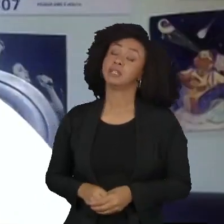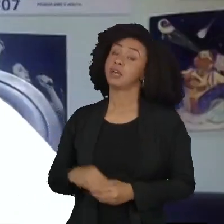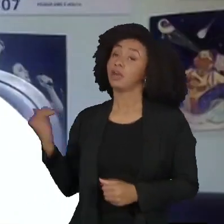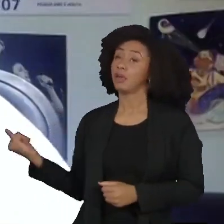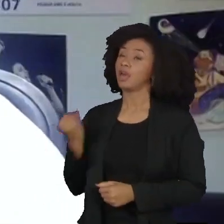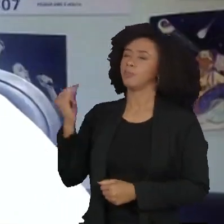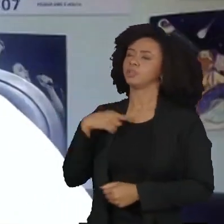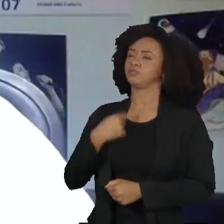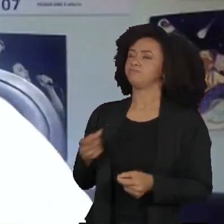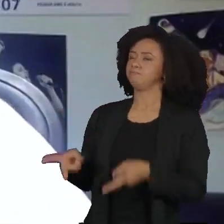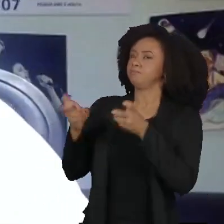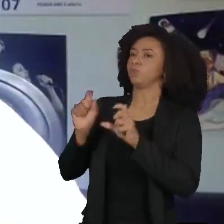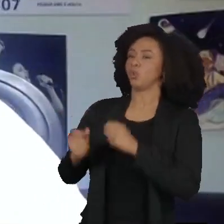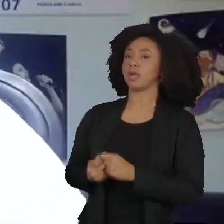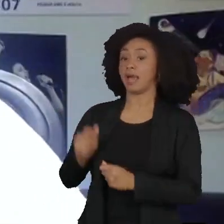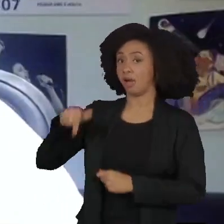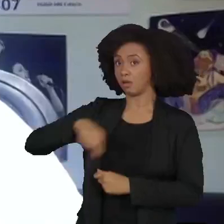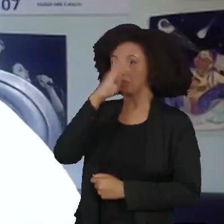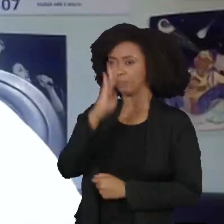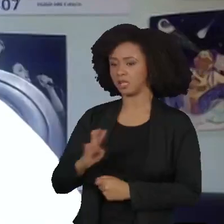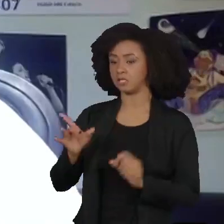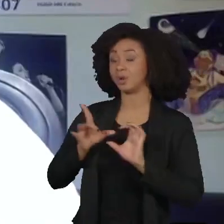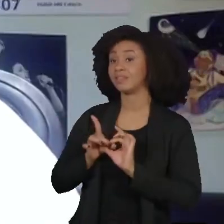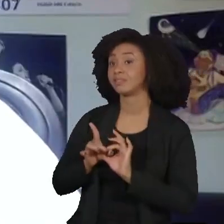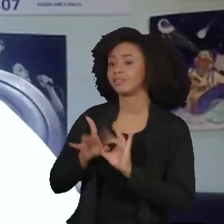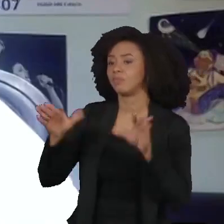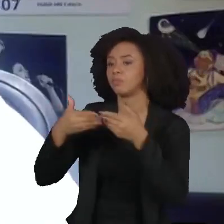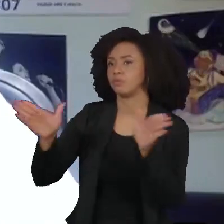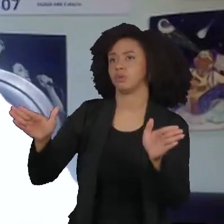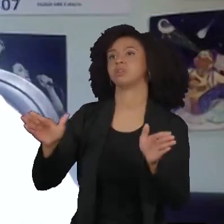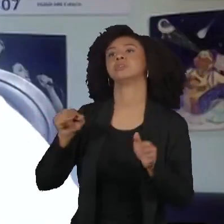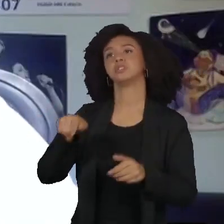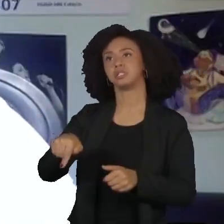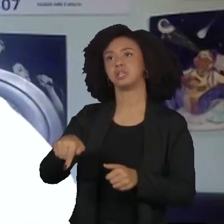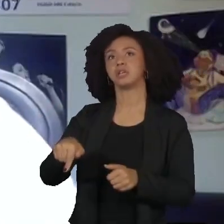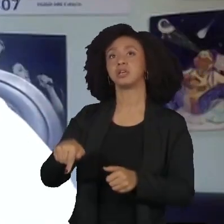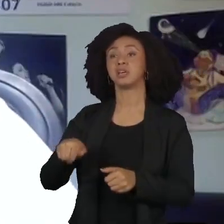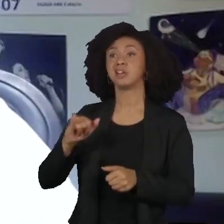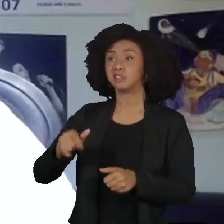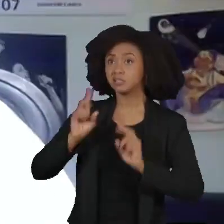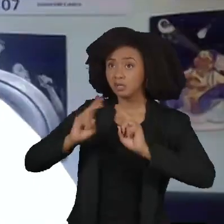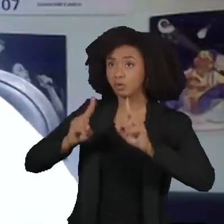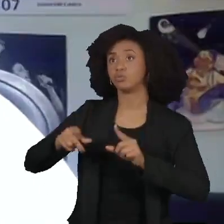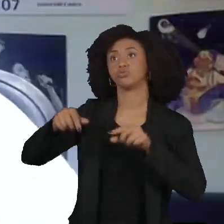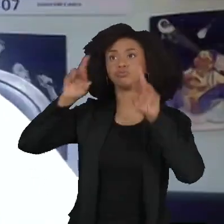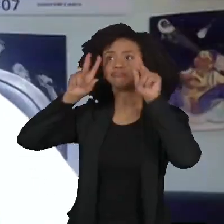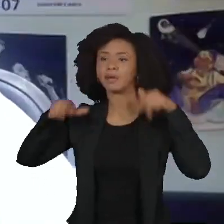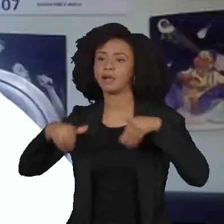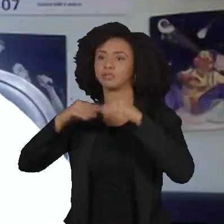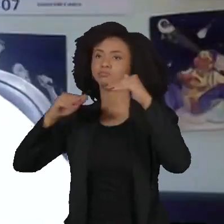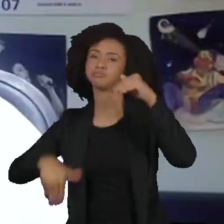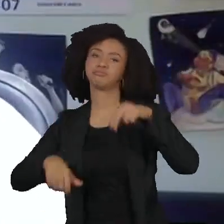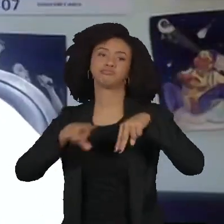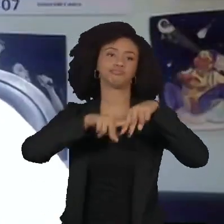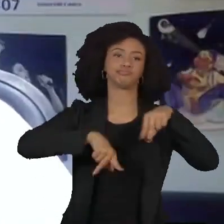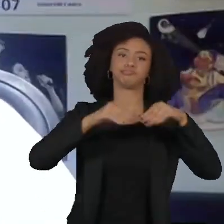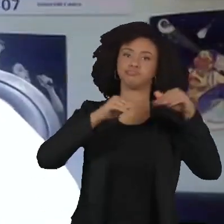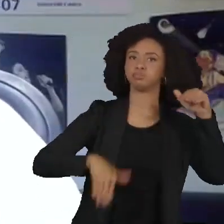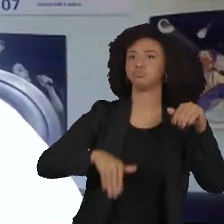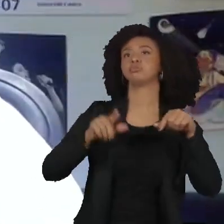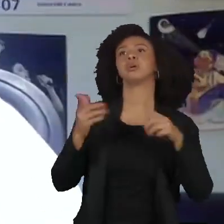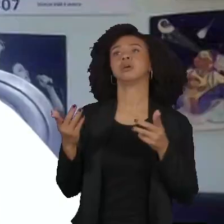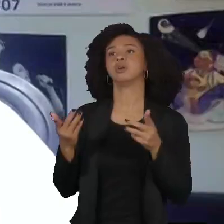nós entendemos que a democracia no Brasil ela não se consolida enquanto você tiver desigualdades raciais e de gênero,